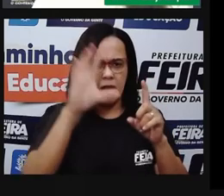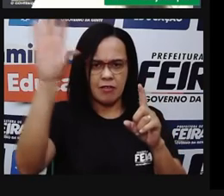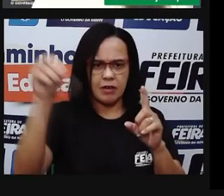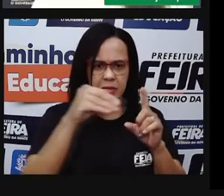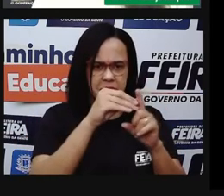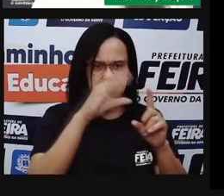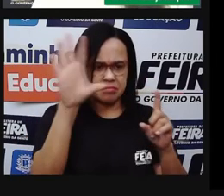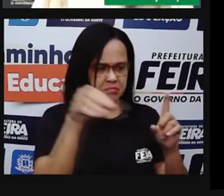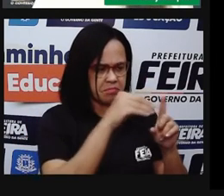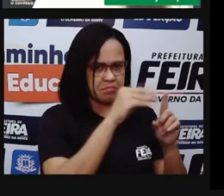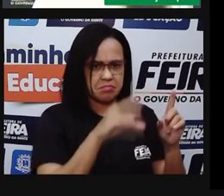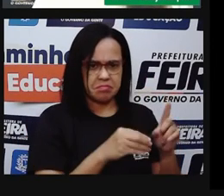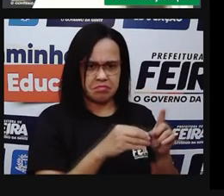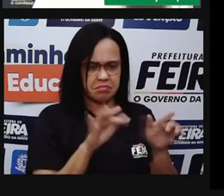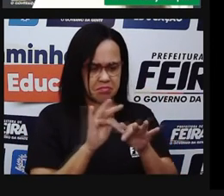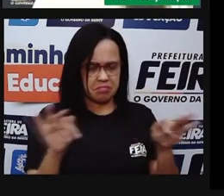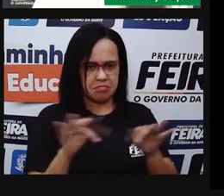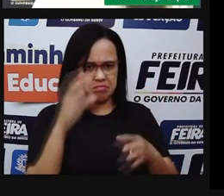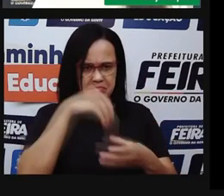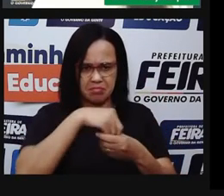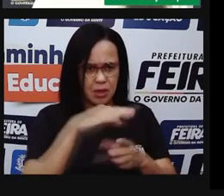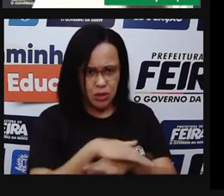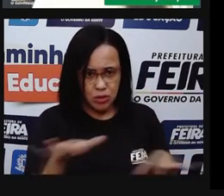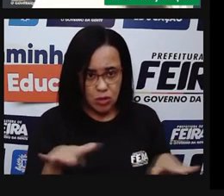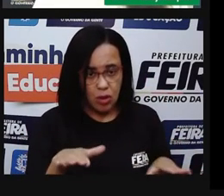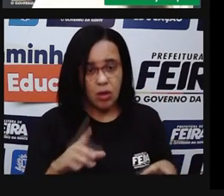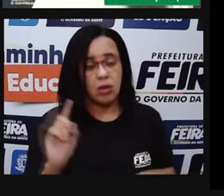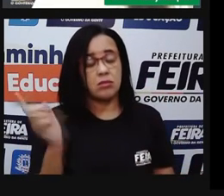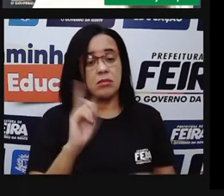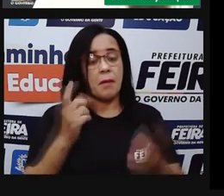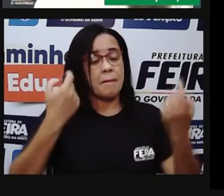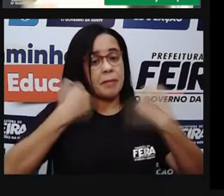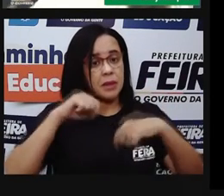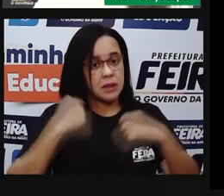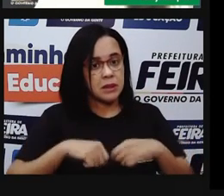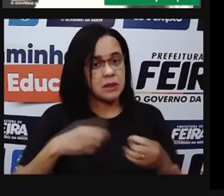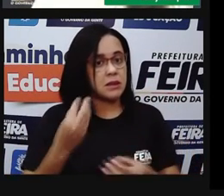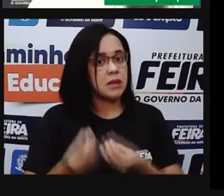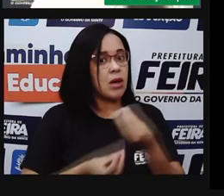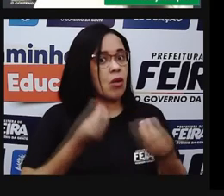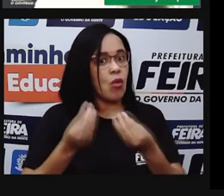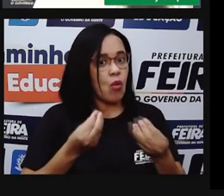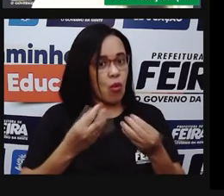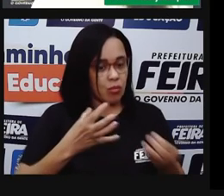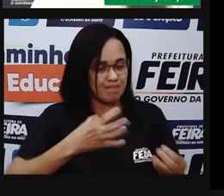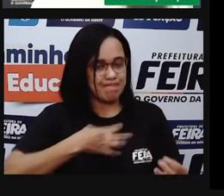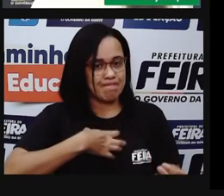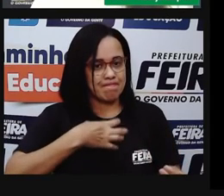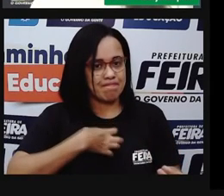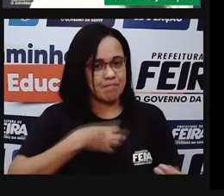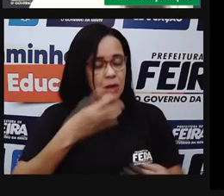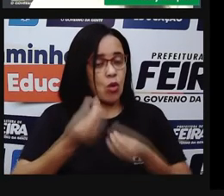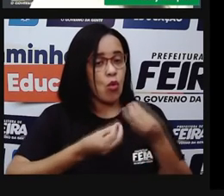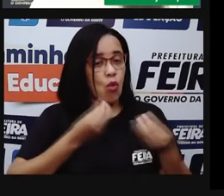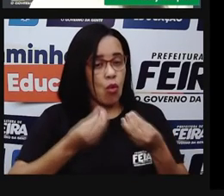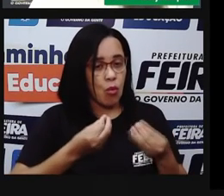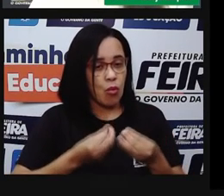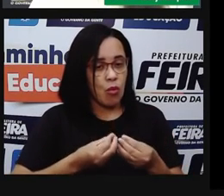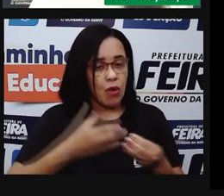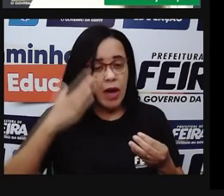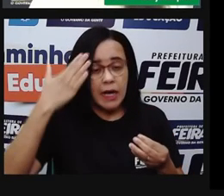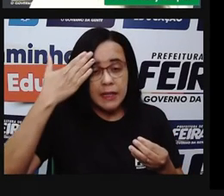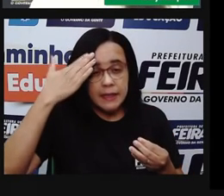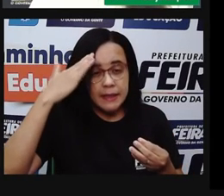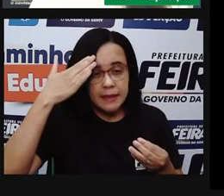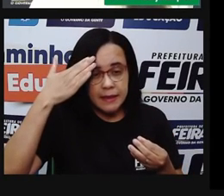precisa fazer sentido. A ideia que eu estou trazendo, ela tem que fazer sentido. Então, são palavras que juntas formam um sentido, uma mensagem que eu